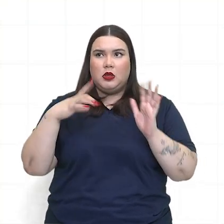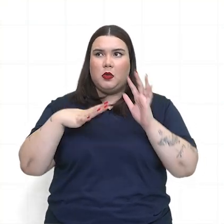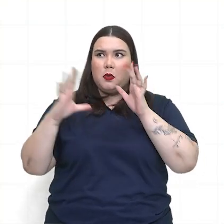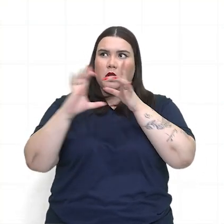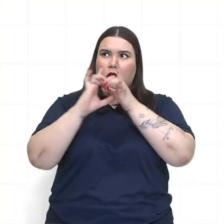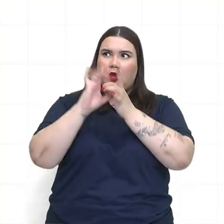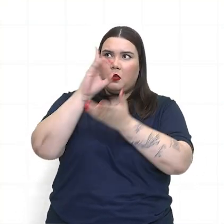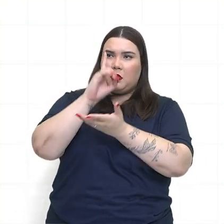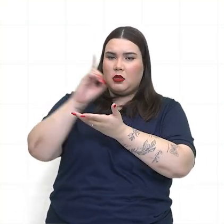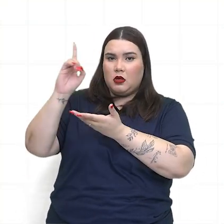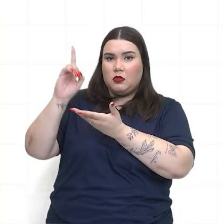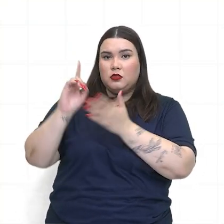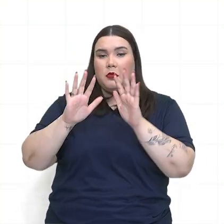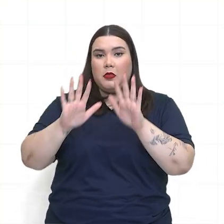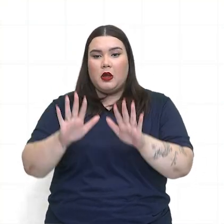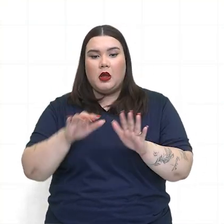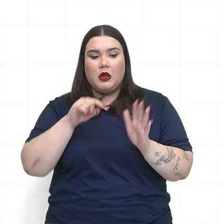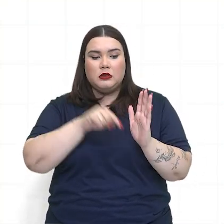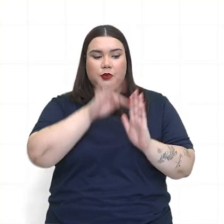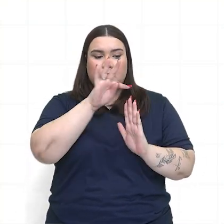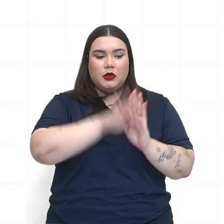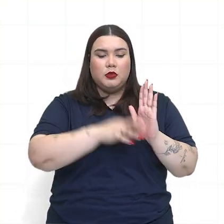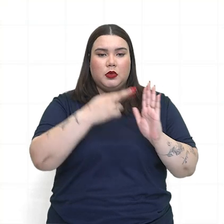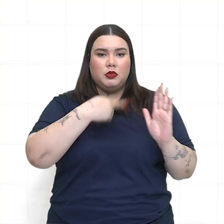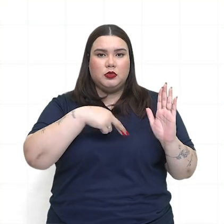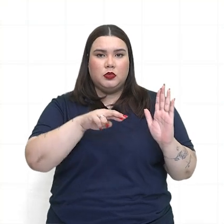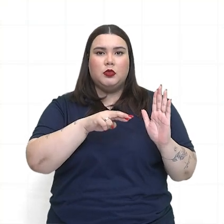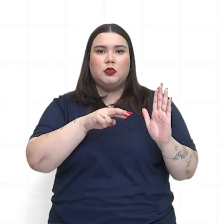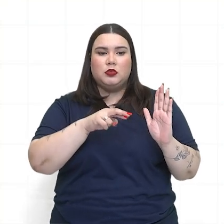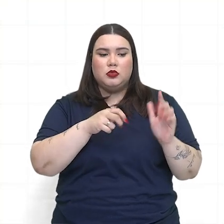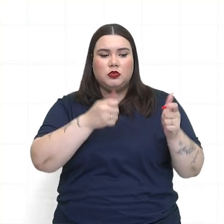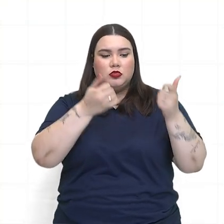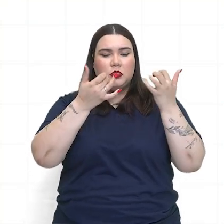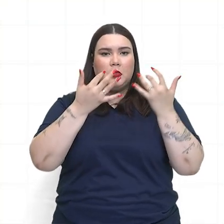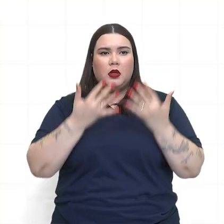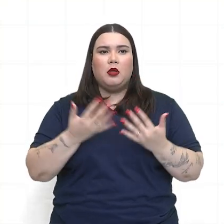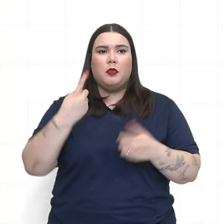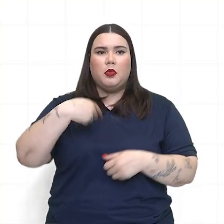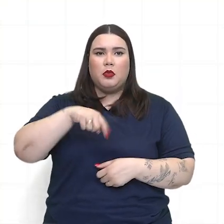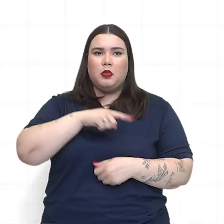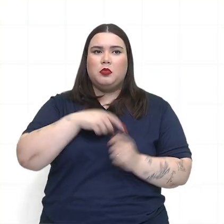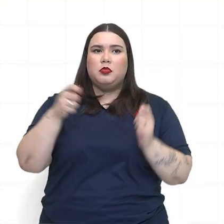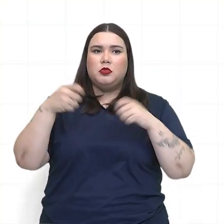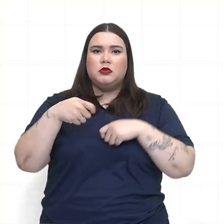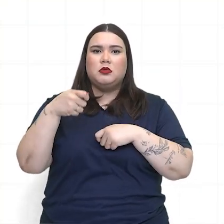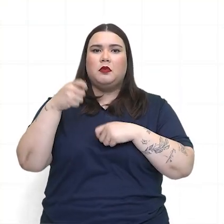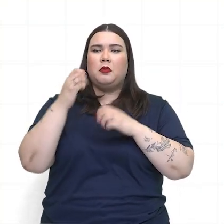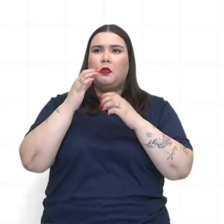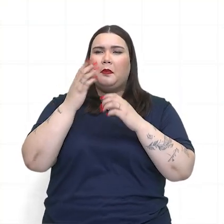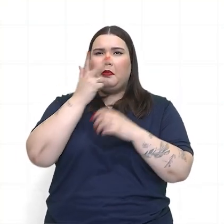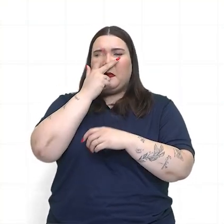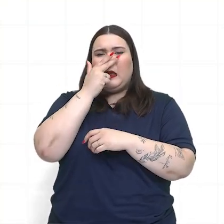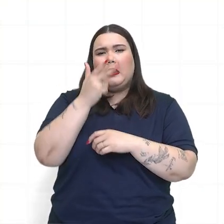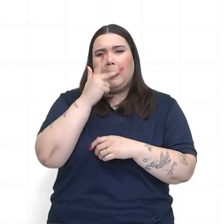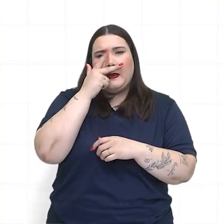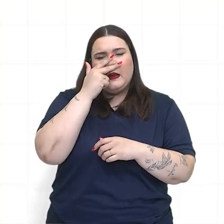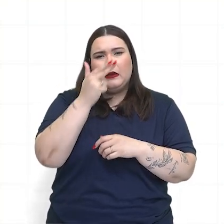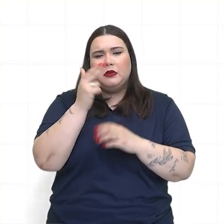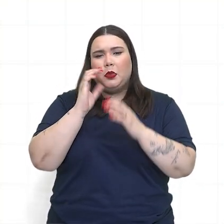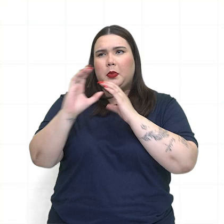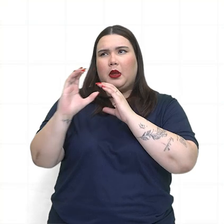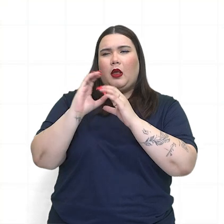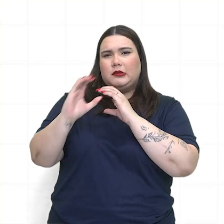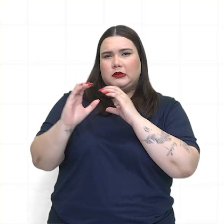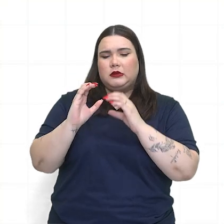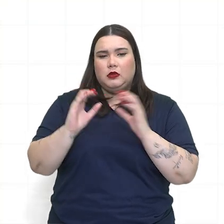transcendente, no final das contas, o escrito sagrado ele comunica a Deus, ele comunica, de repente, o divino, né? Então, nós podemos dizer o